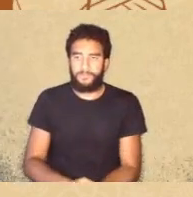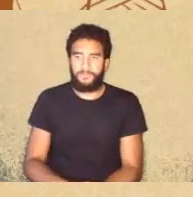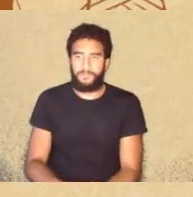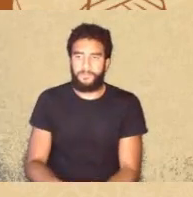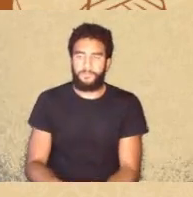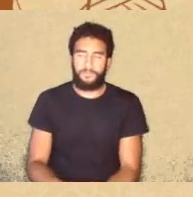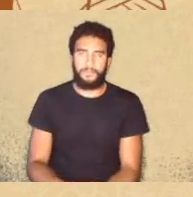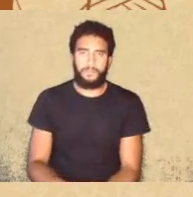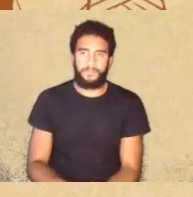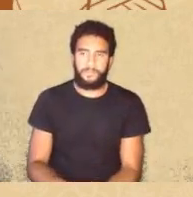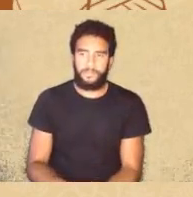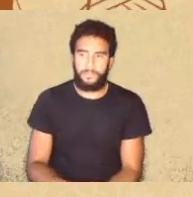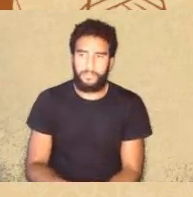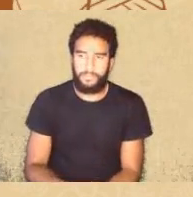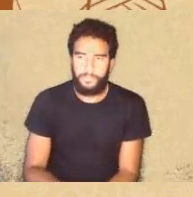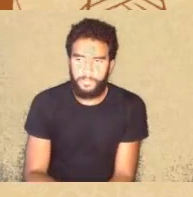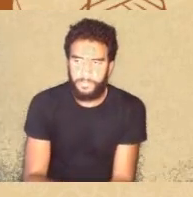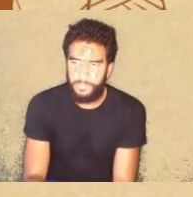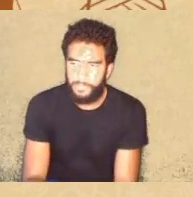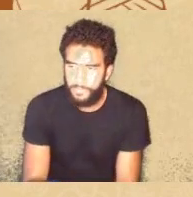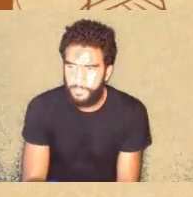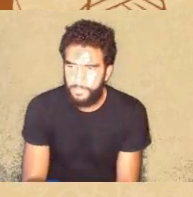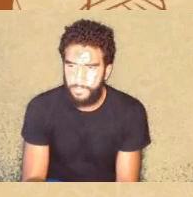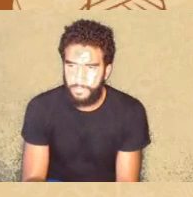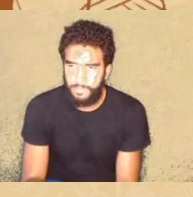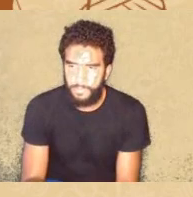Não sei se eu expliquei, mas é isso.